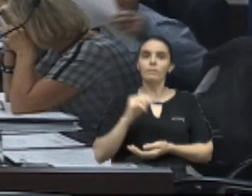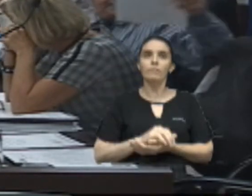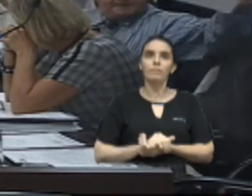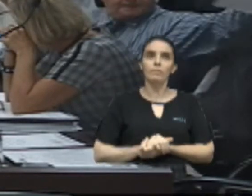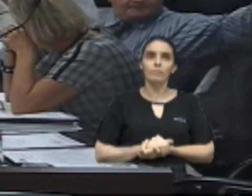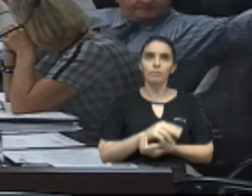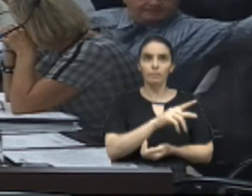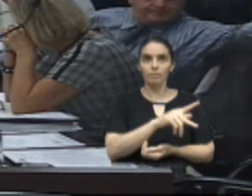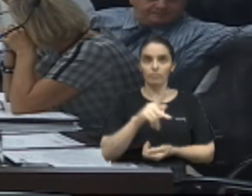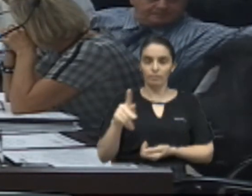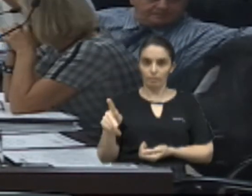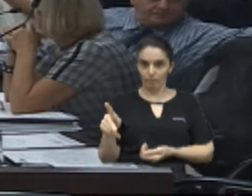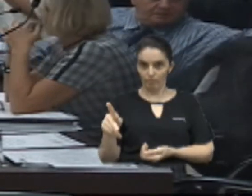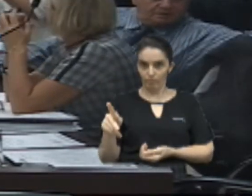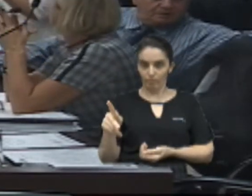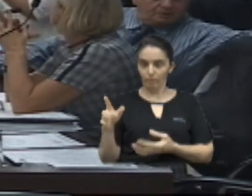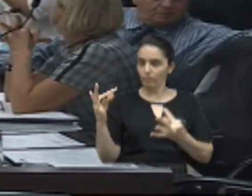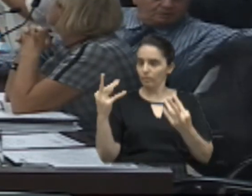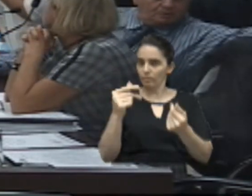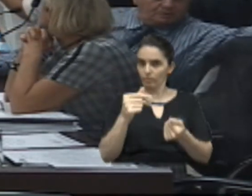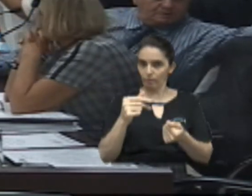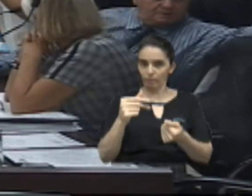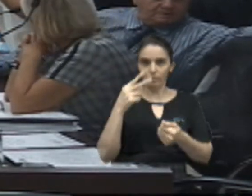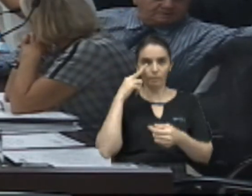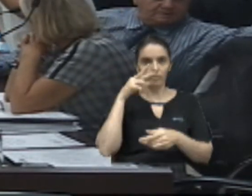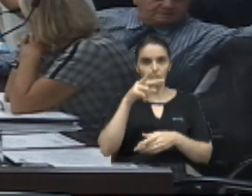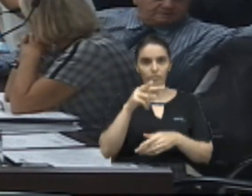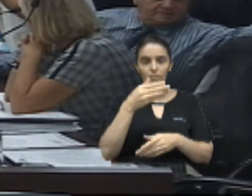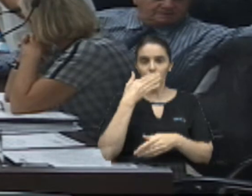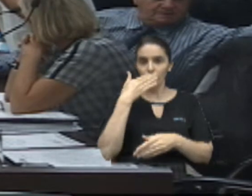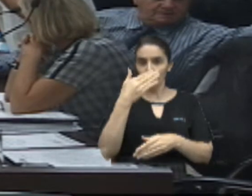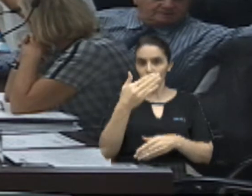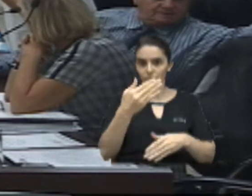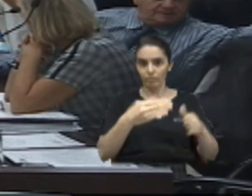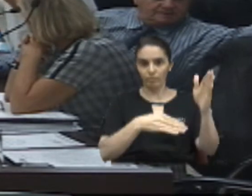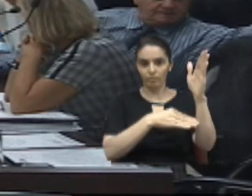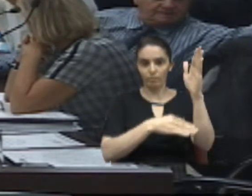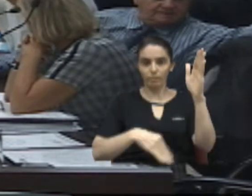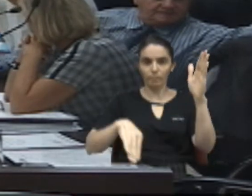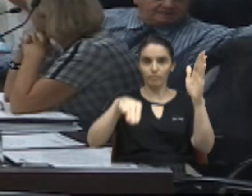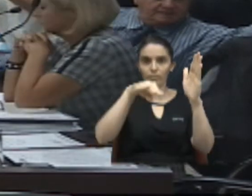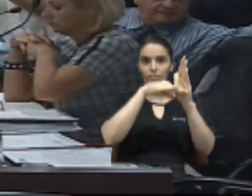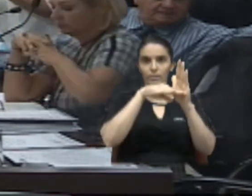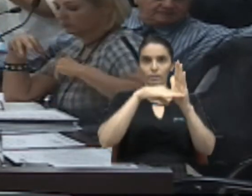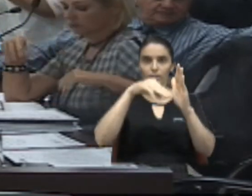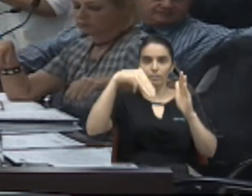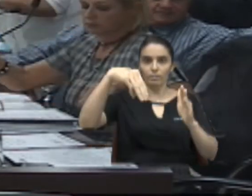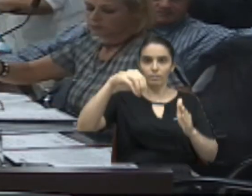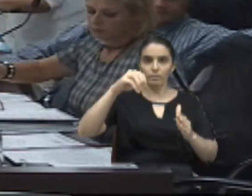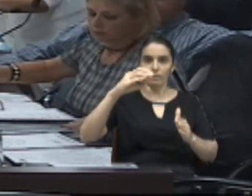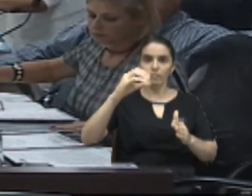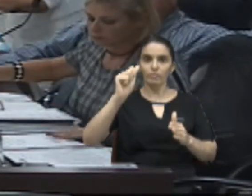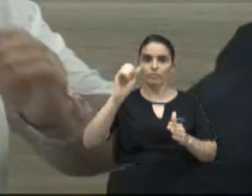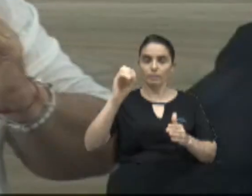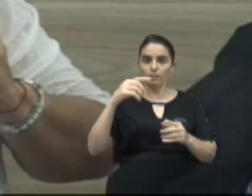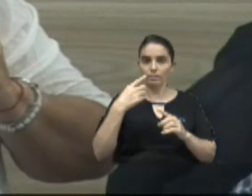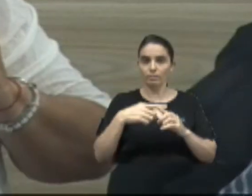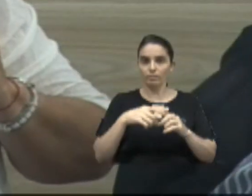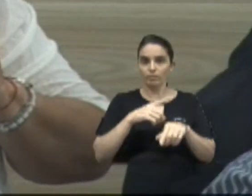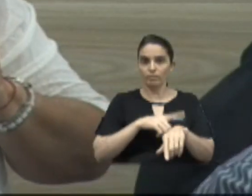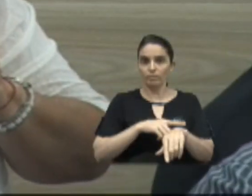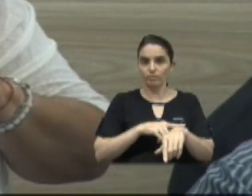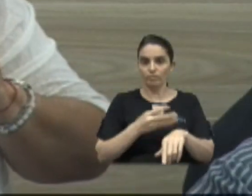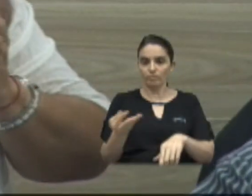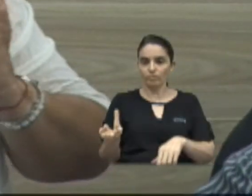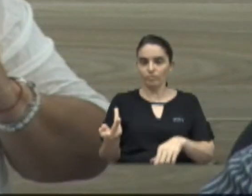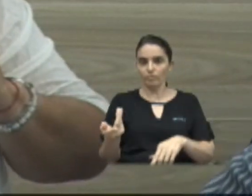Senhor presidente, nobres colegas, a todos que nos assistem, eu peço a inversão de pauta para lermos as moções, visto adiantada a hora,